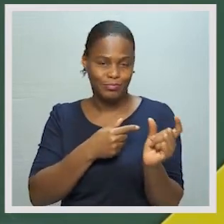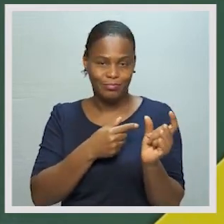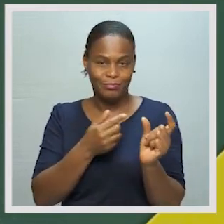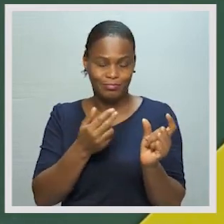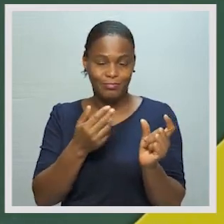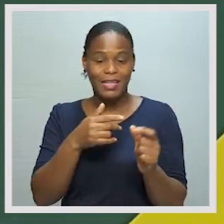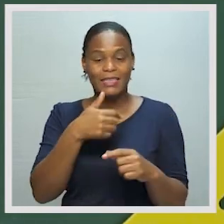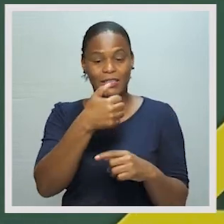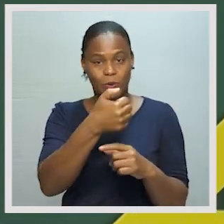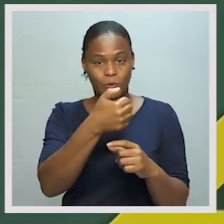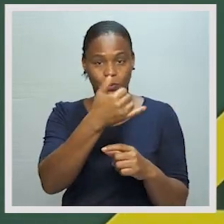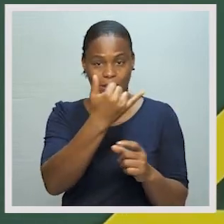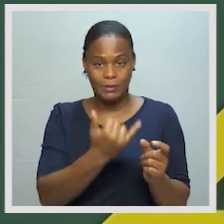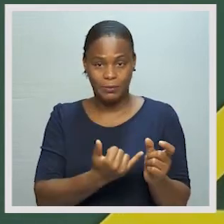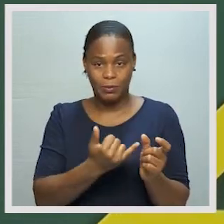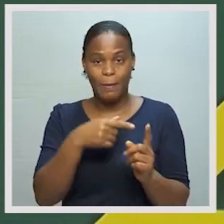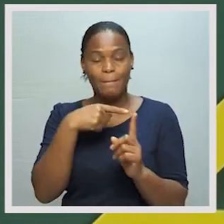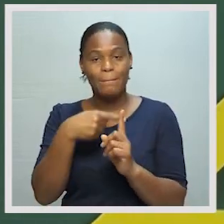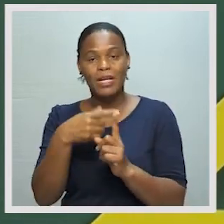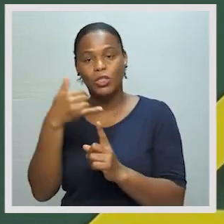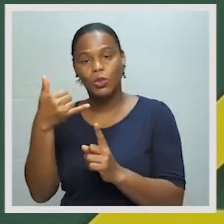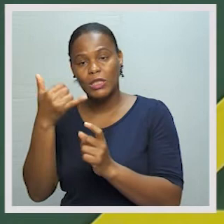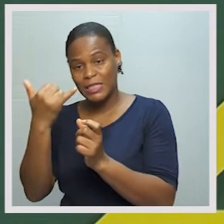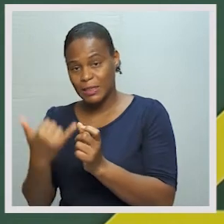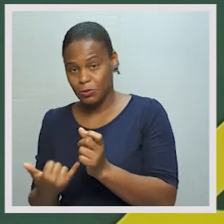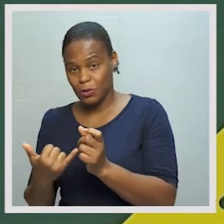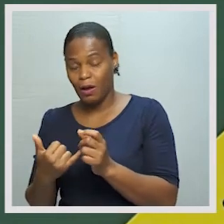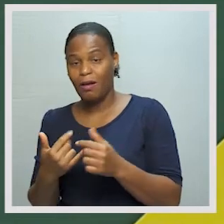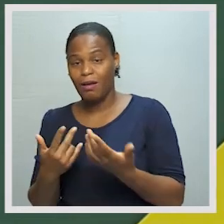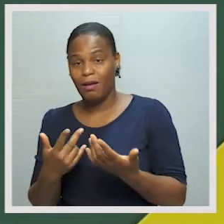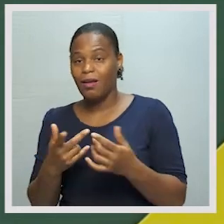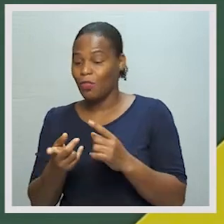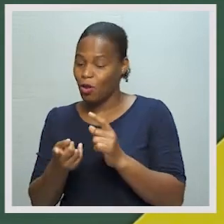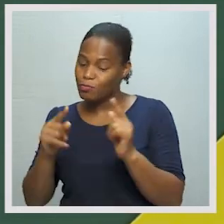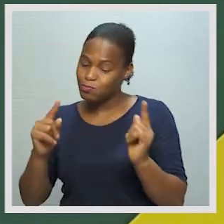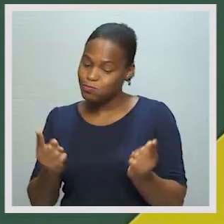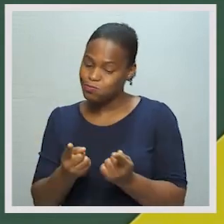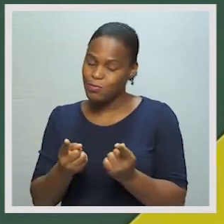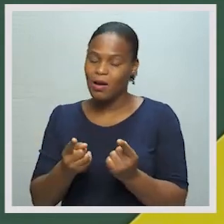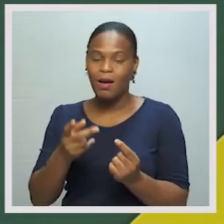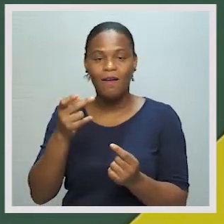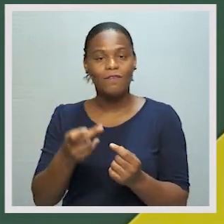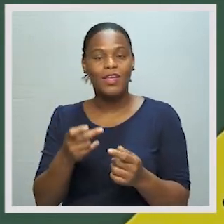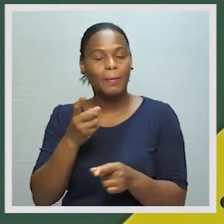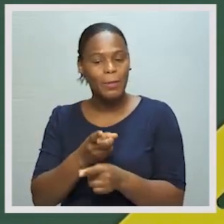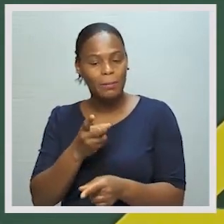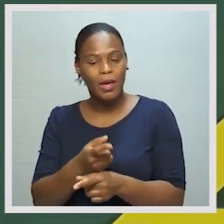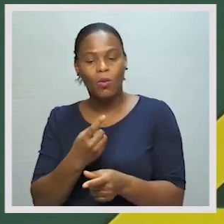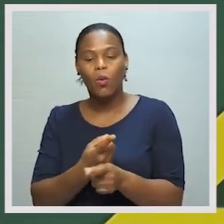Então, 5y mais 2y reduzido é a mesma coisa que